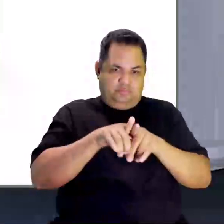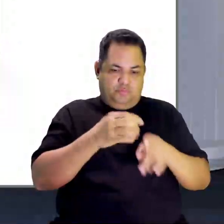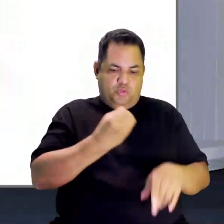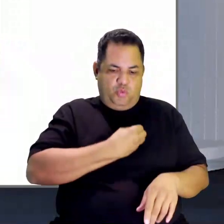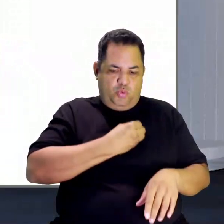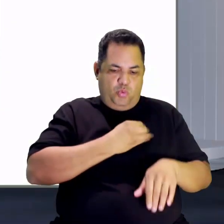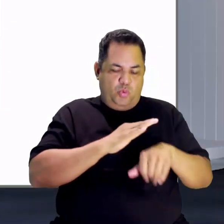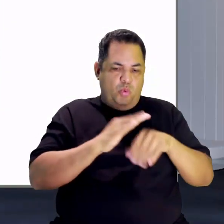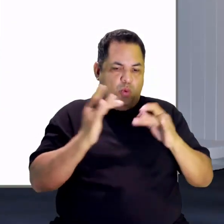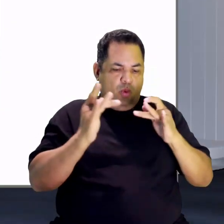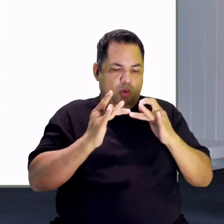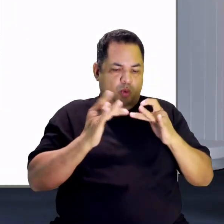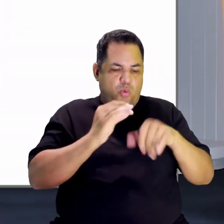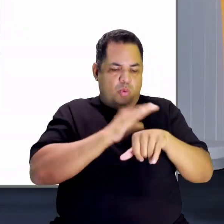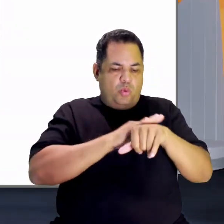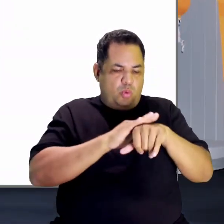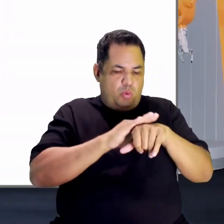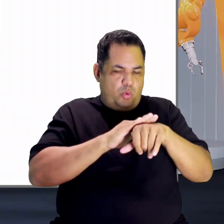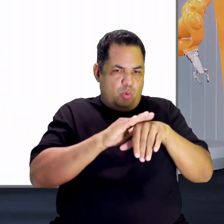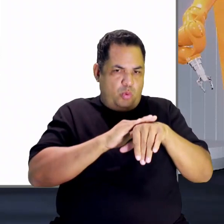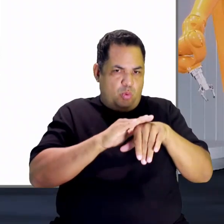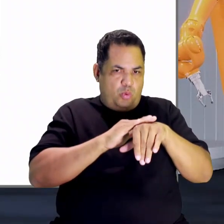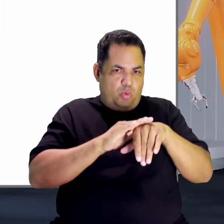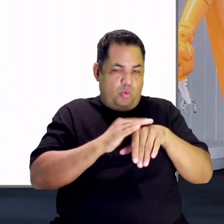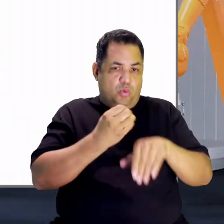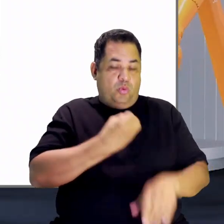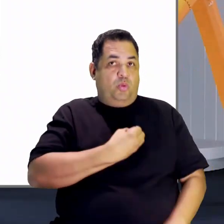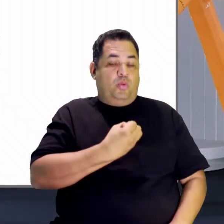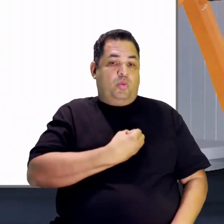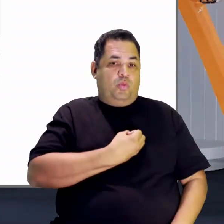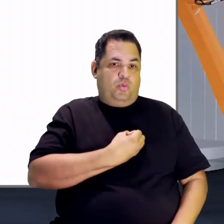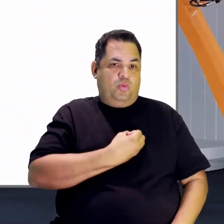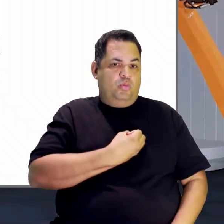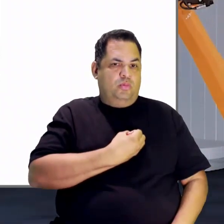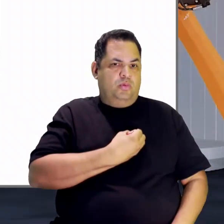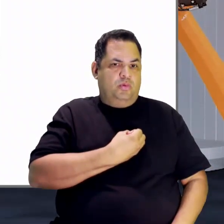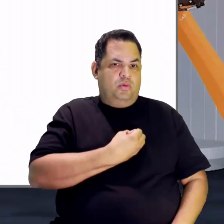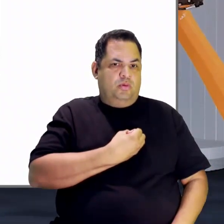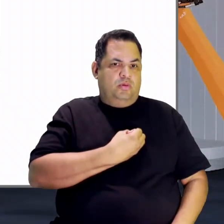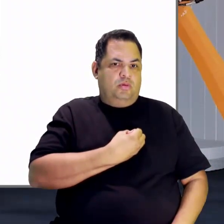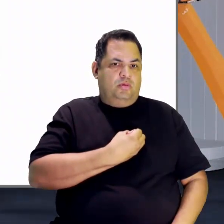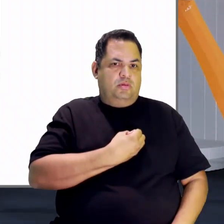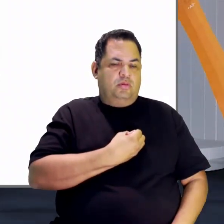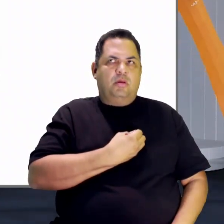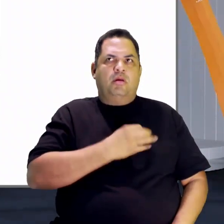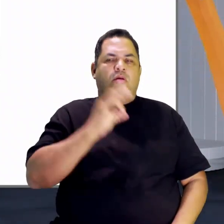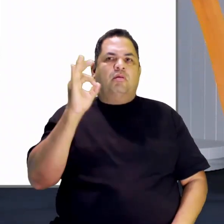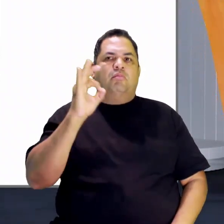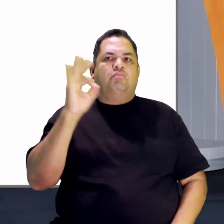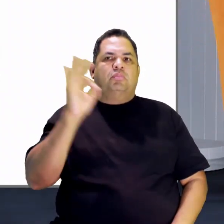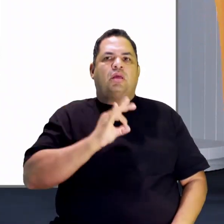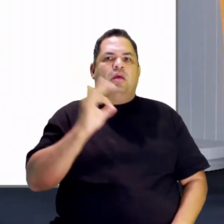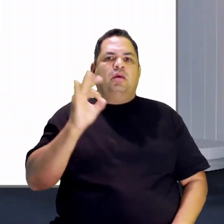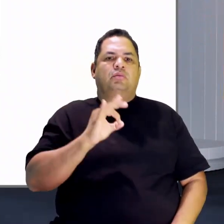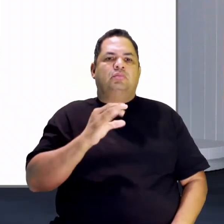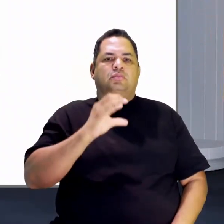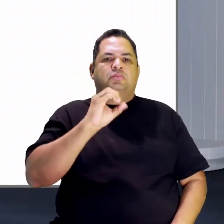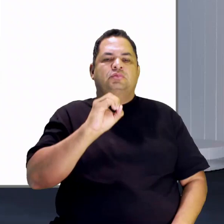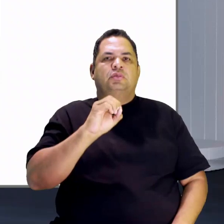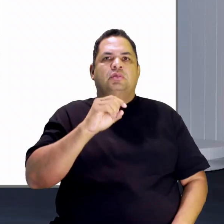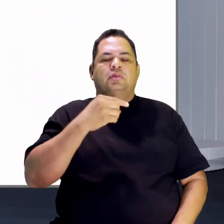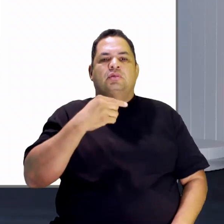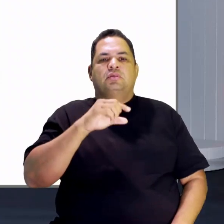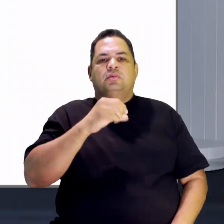de atrito, ele é um coeficiente. É igual taxa, ele é porcentagem. 0,20